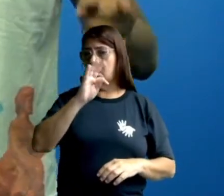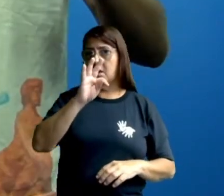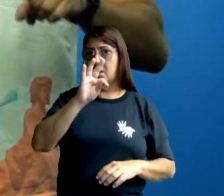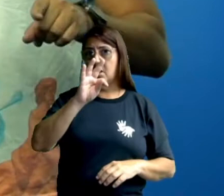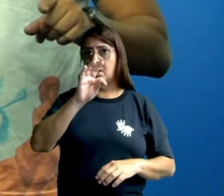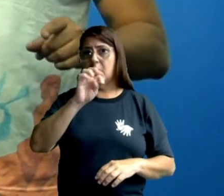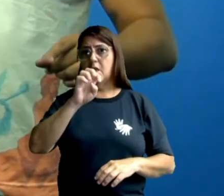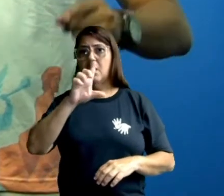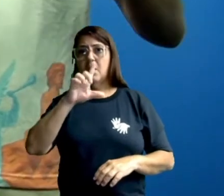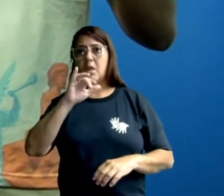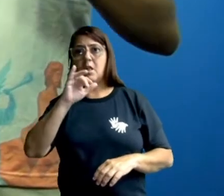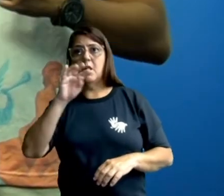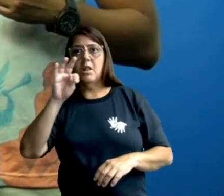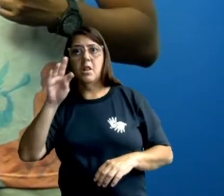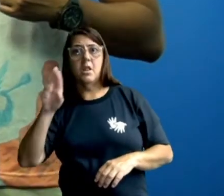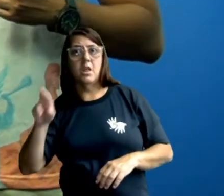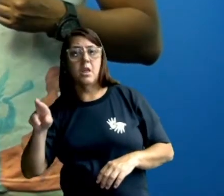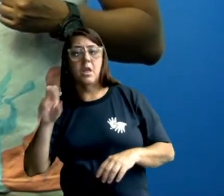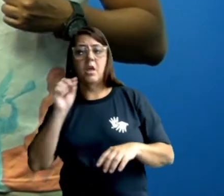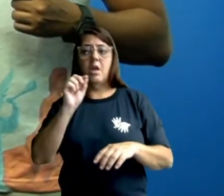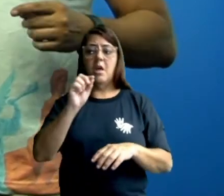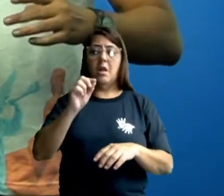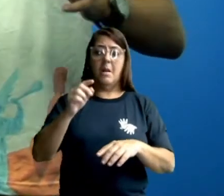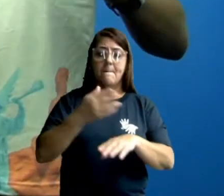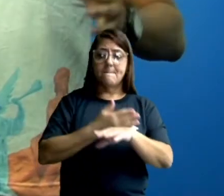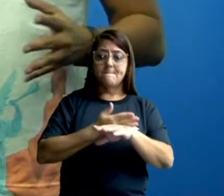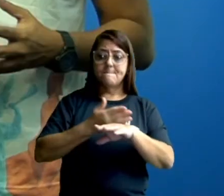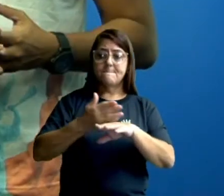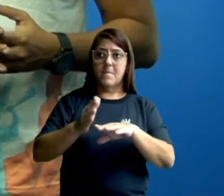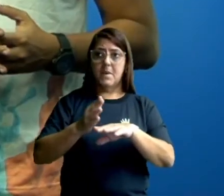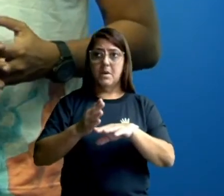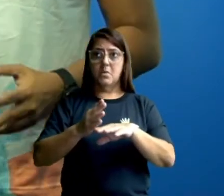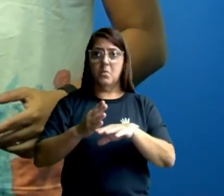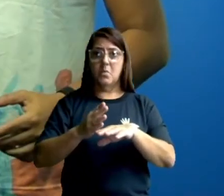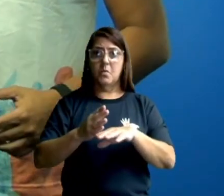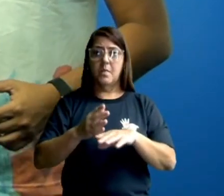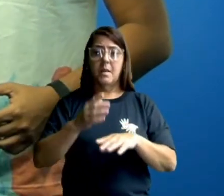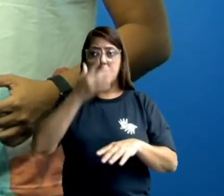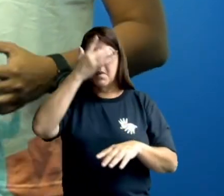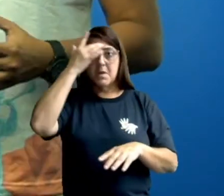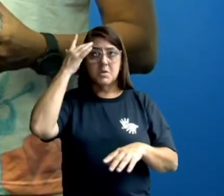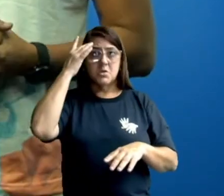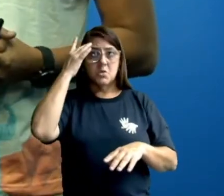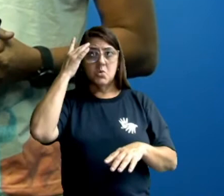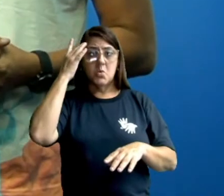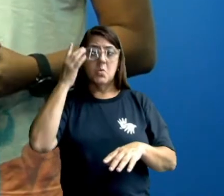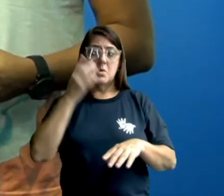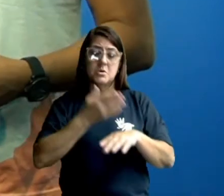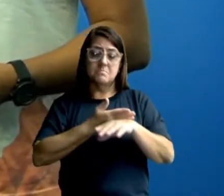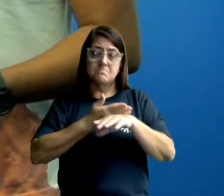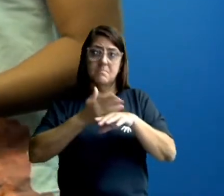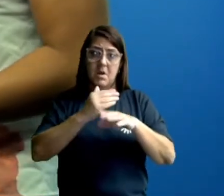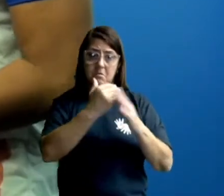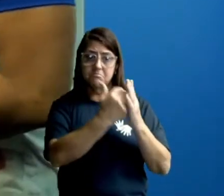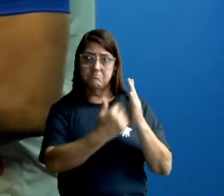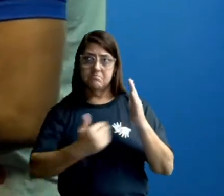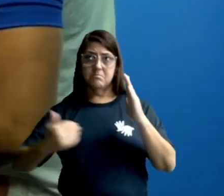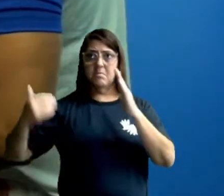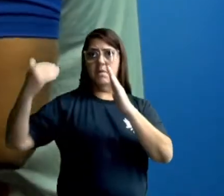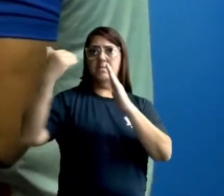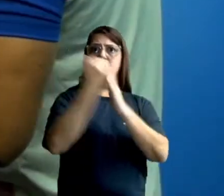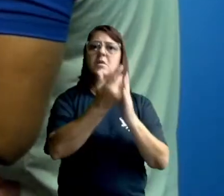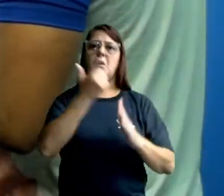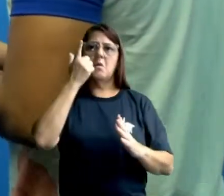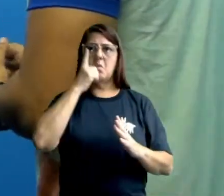mundo como os brancos eram superiores a qualquer outra raça. E aí vem as Olimpíadas e esse